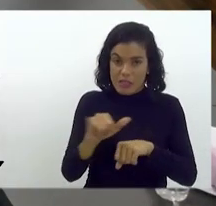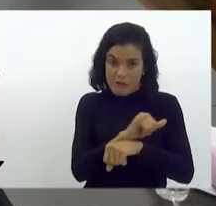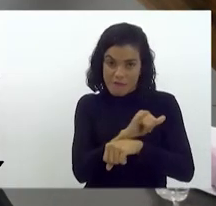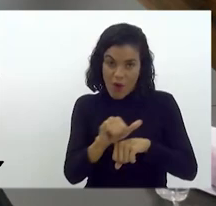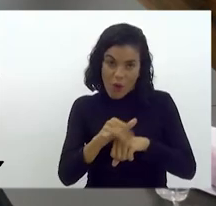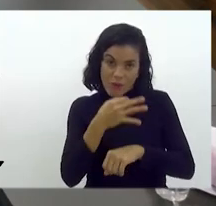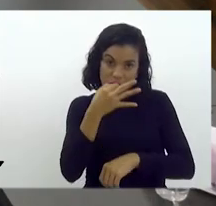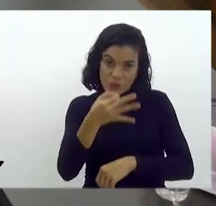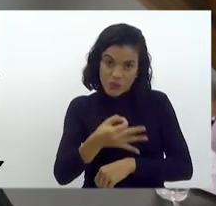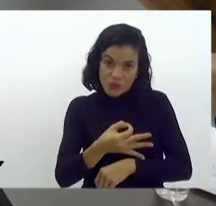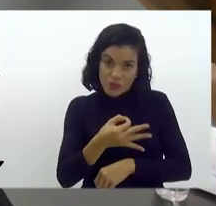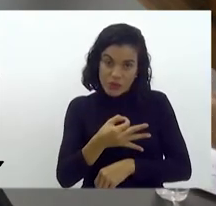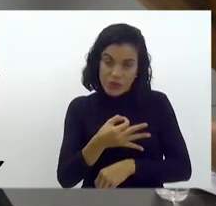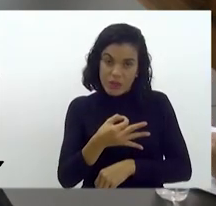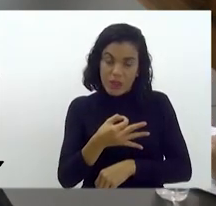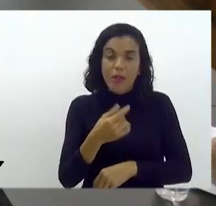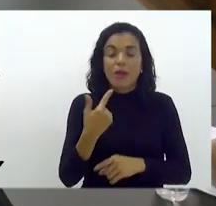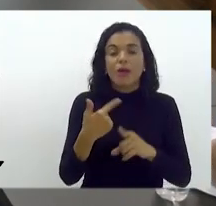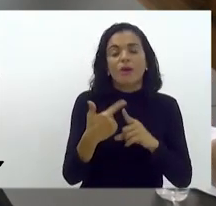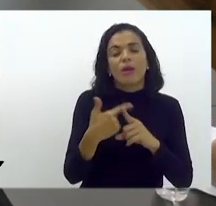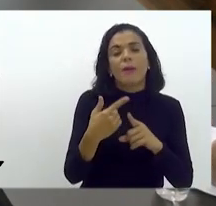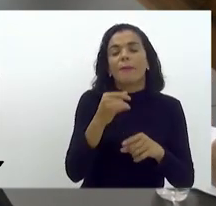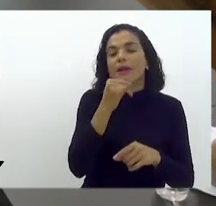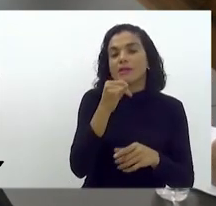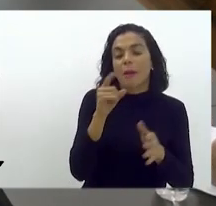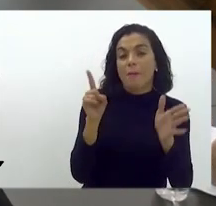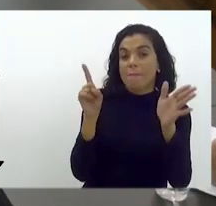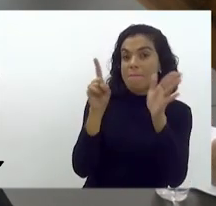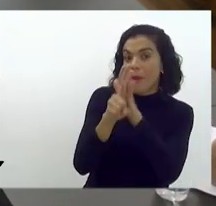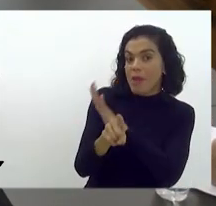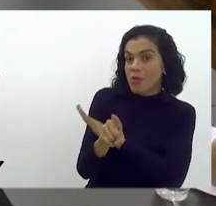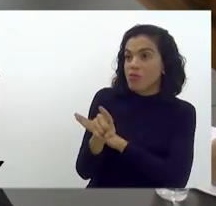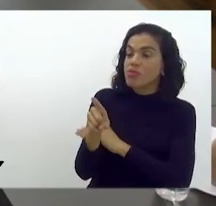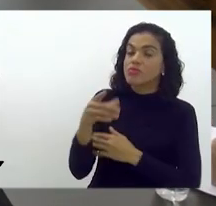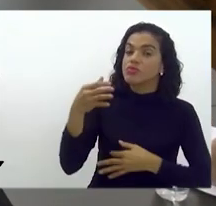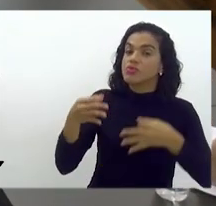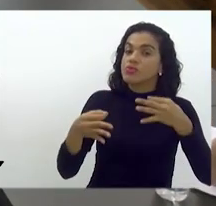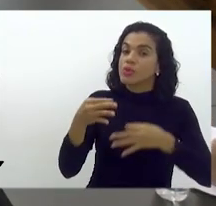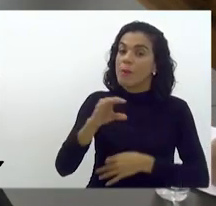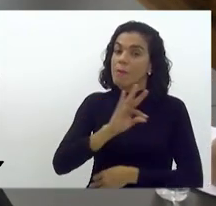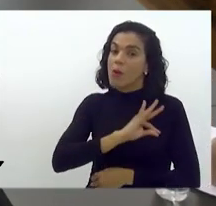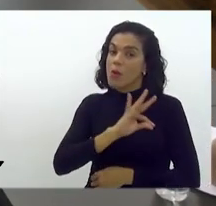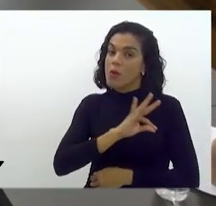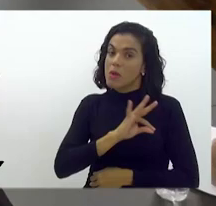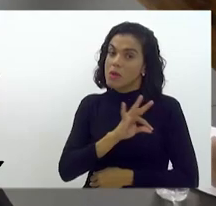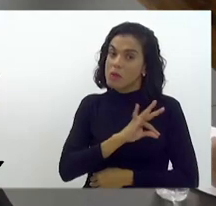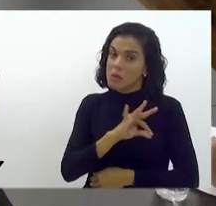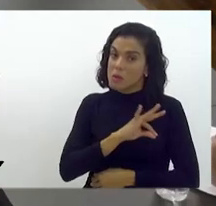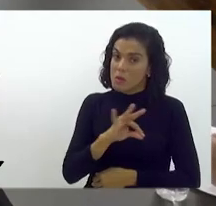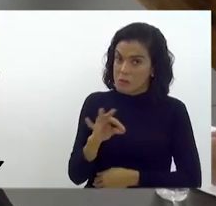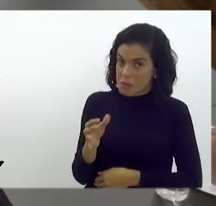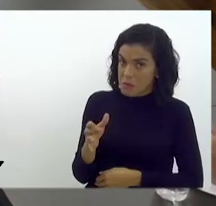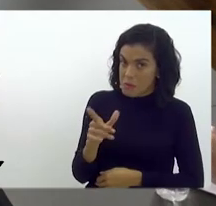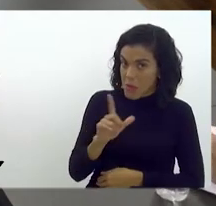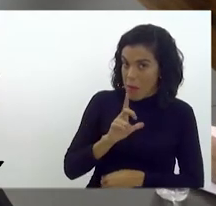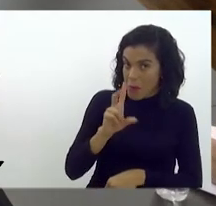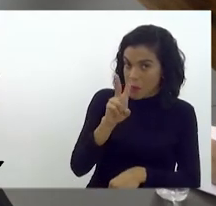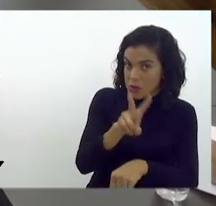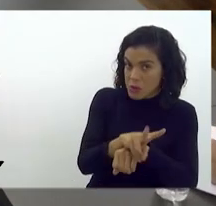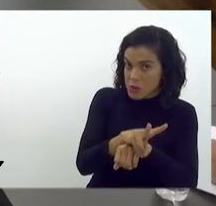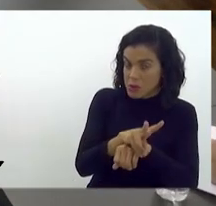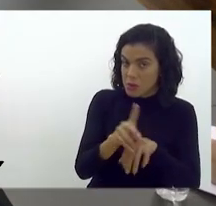sugerida pelo que se a pergunta feita a solicitação feita pela autoridade policial tá coberta pela legislação